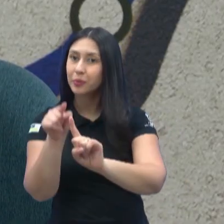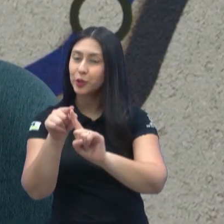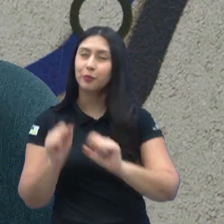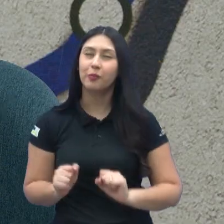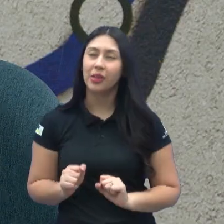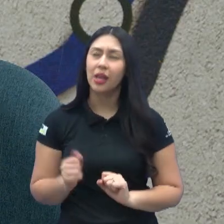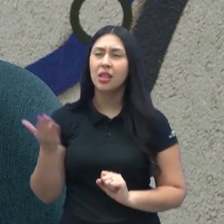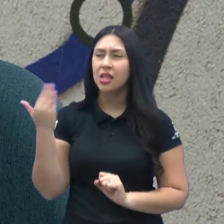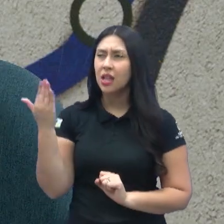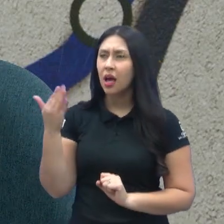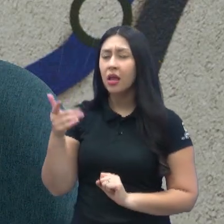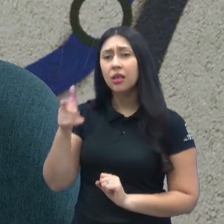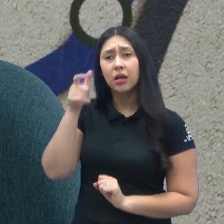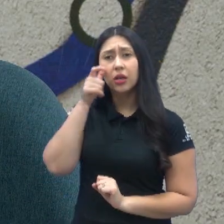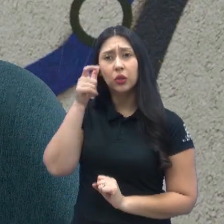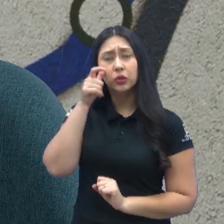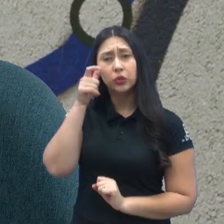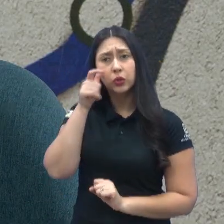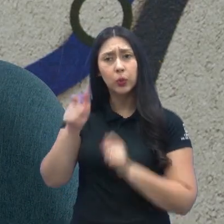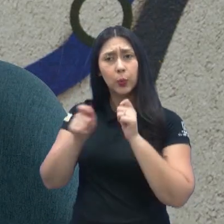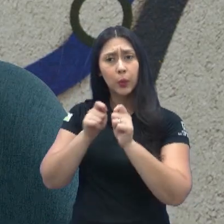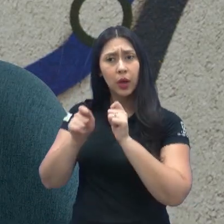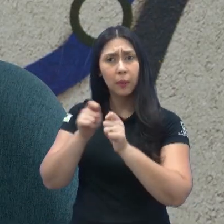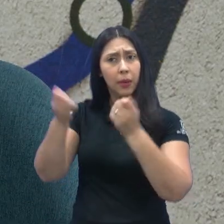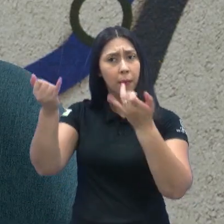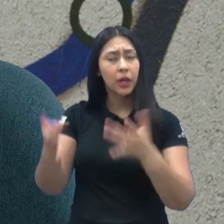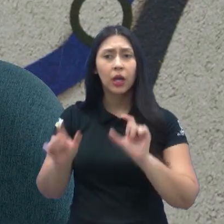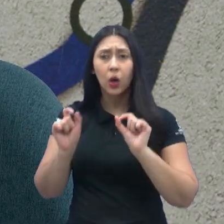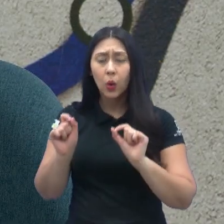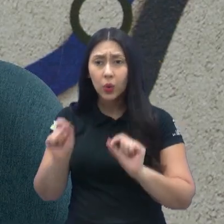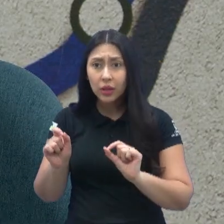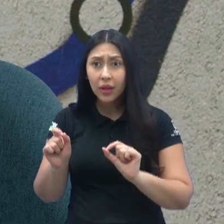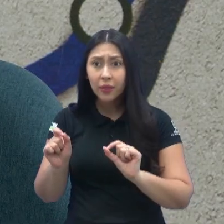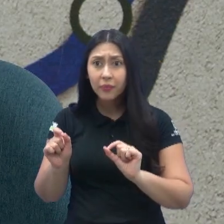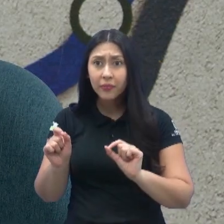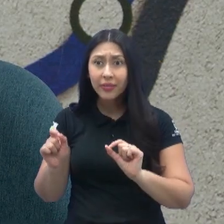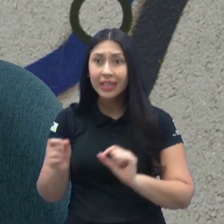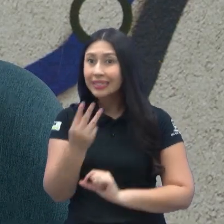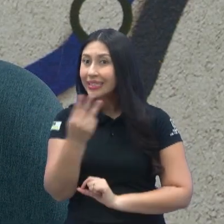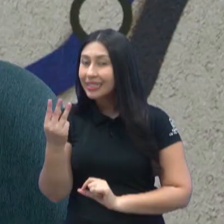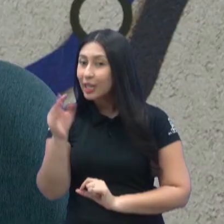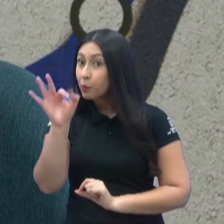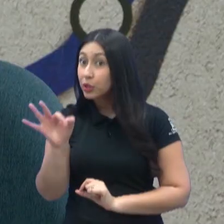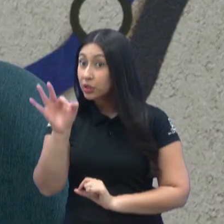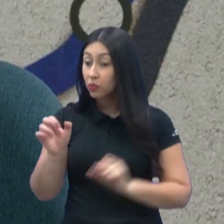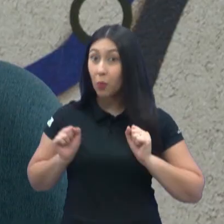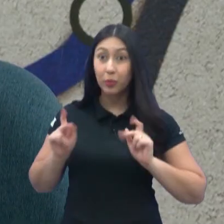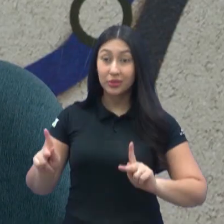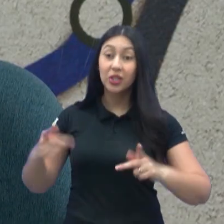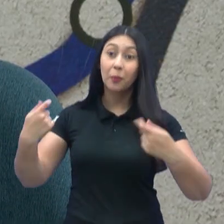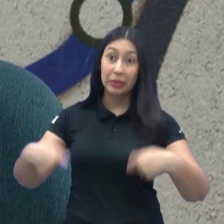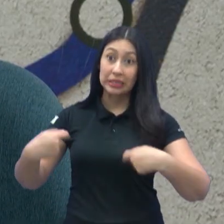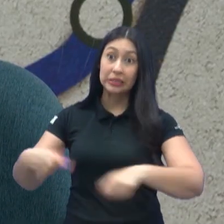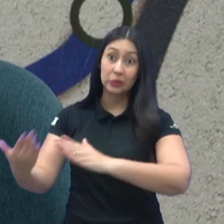vendo uma matéria que diz que 1/3 dos aposentados não consegue se sustentar sozinho, necessitam de ajuda